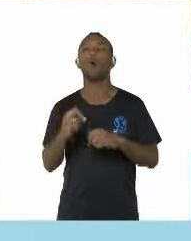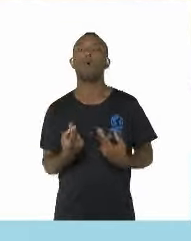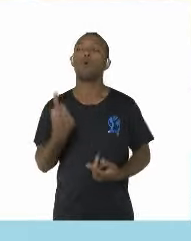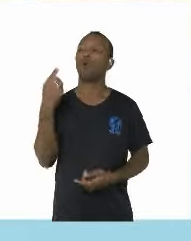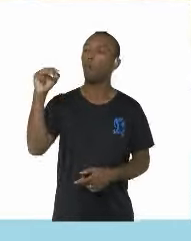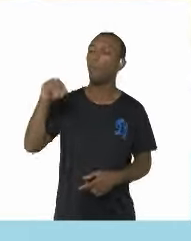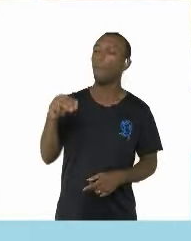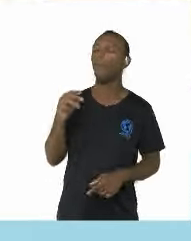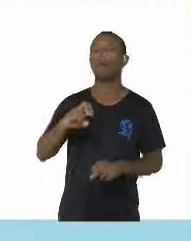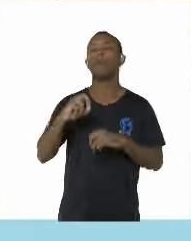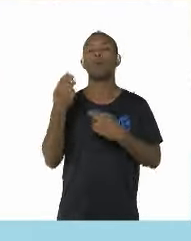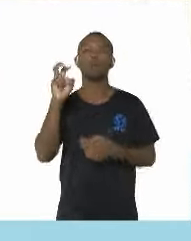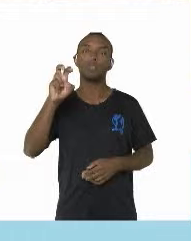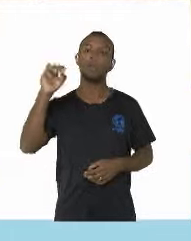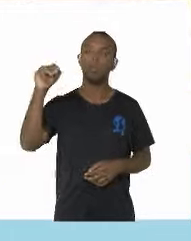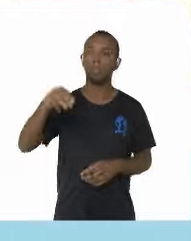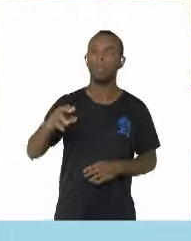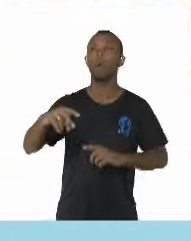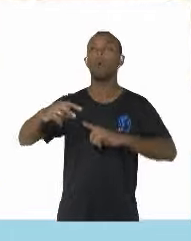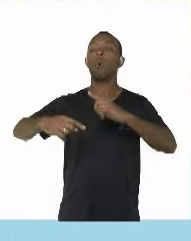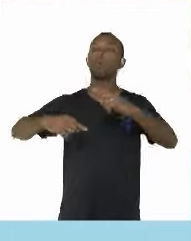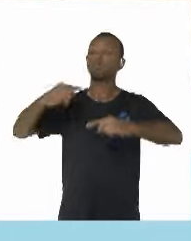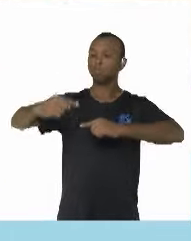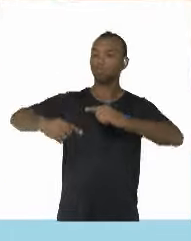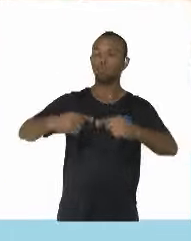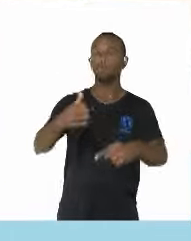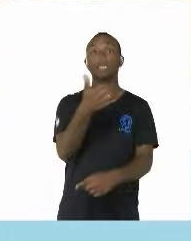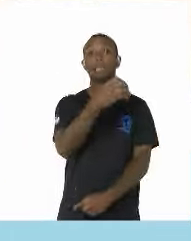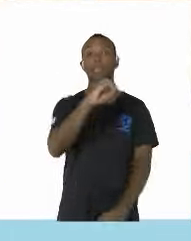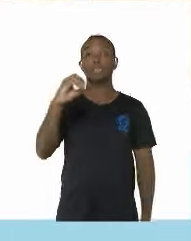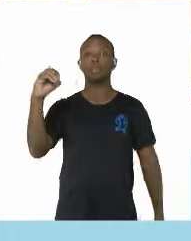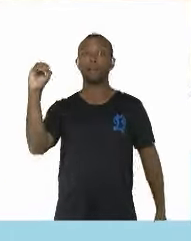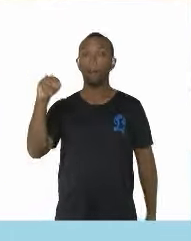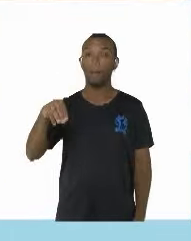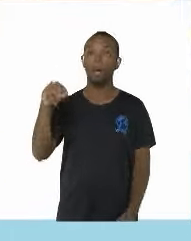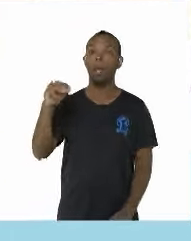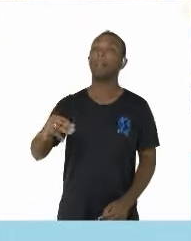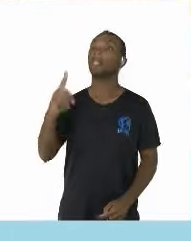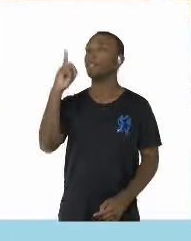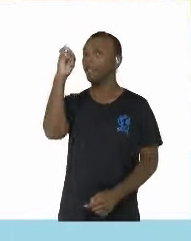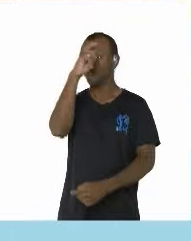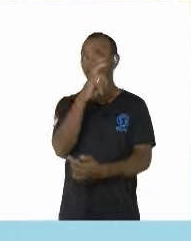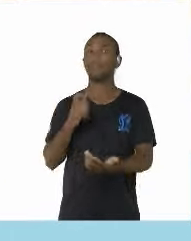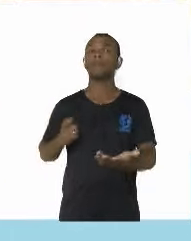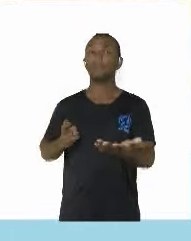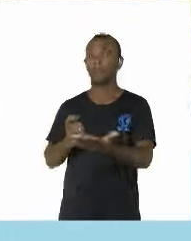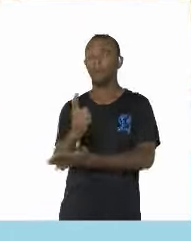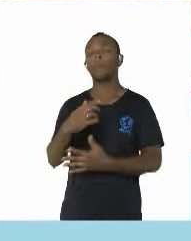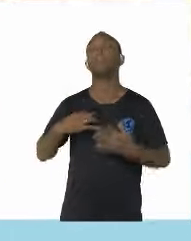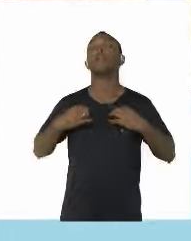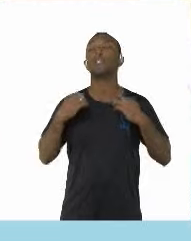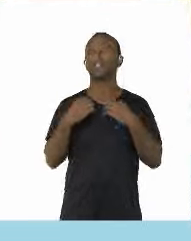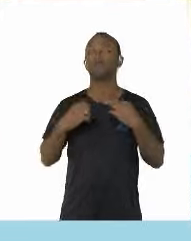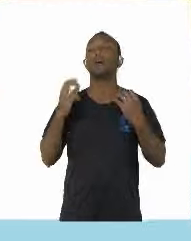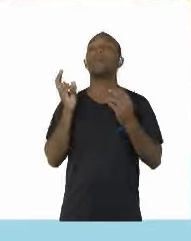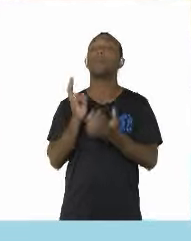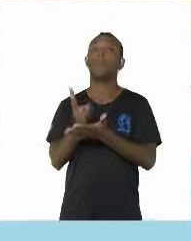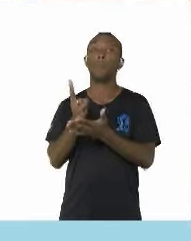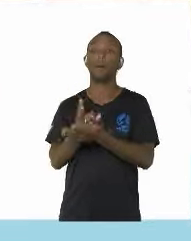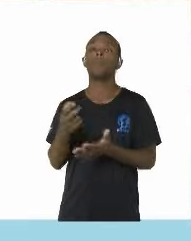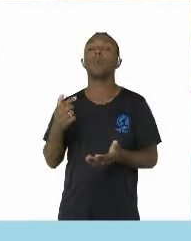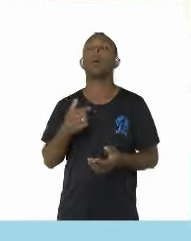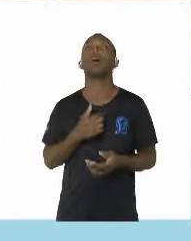metro, 10 metros para mim. Era sempre um rolo de 100 metros da mesma estampa. Então, eu pensei, bom, eu busquei uma alternativa,